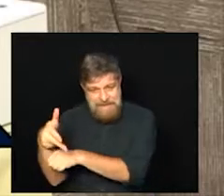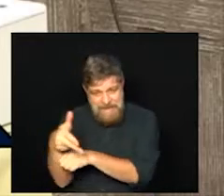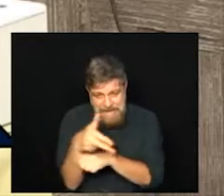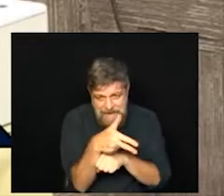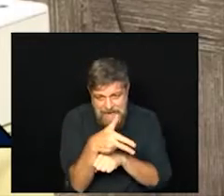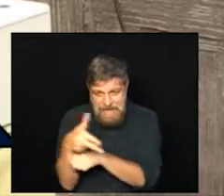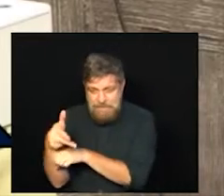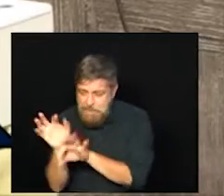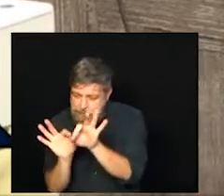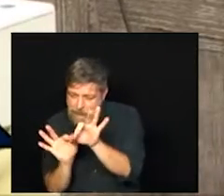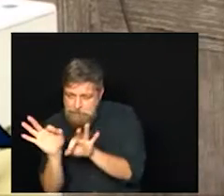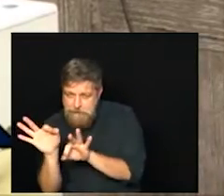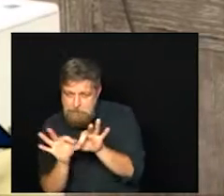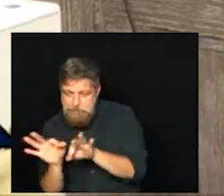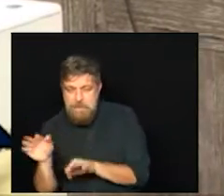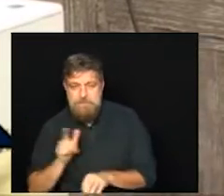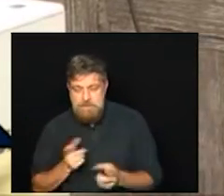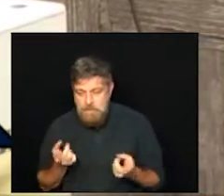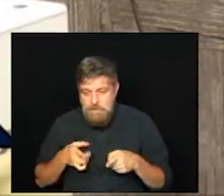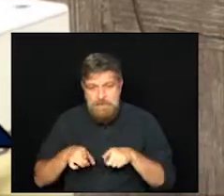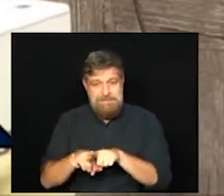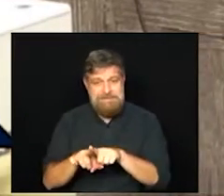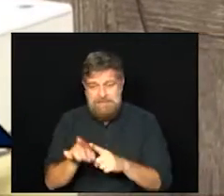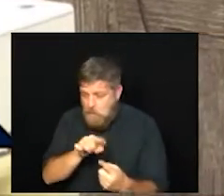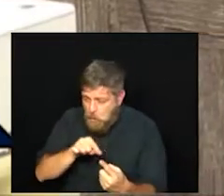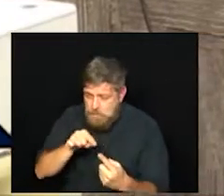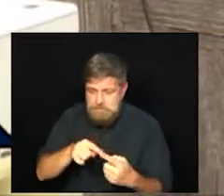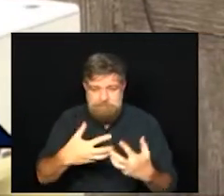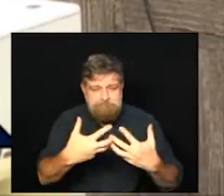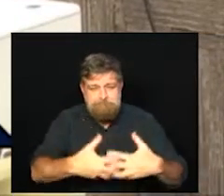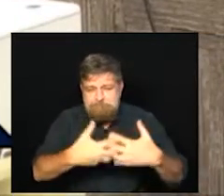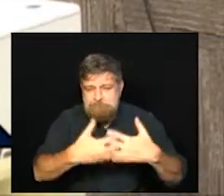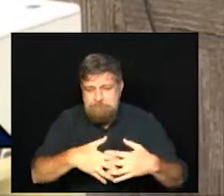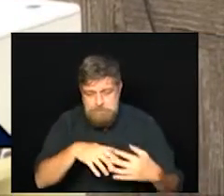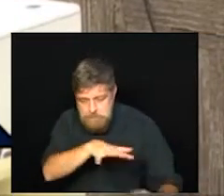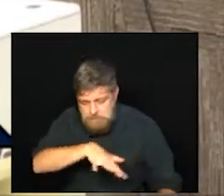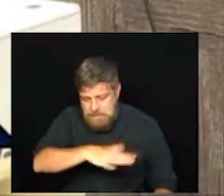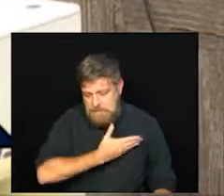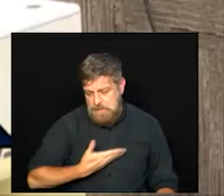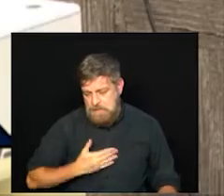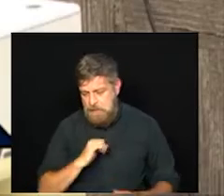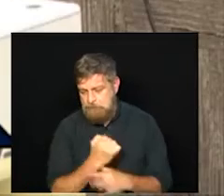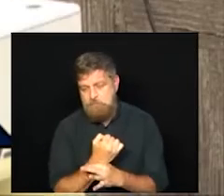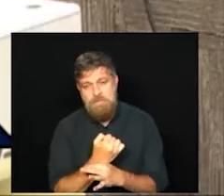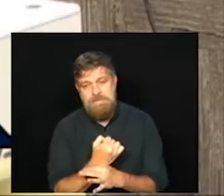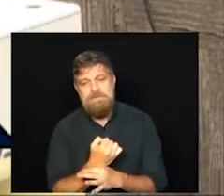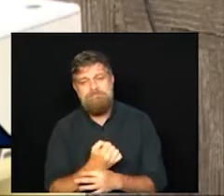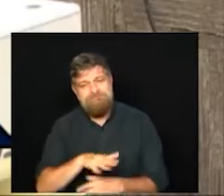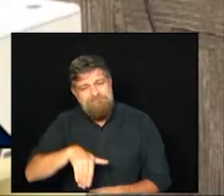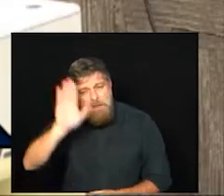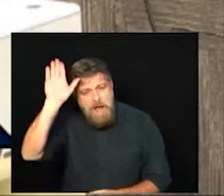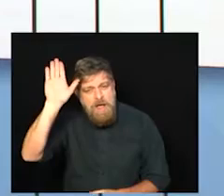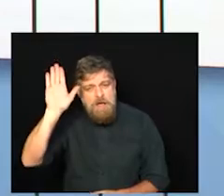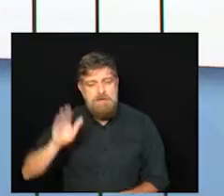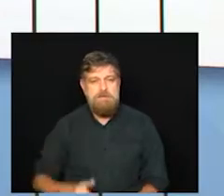câmeras, instalando. Então, essa parceria visa mais segurança para o município de Campinas.